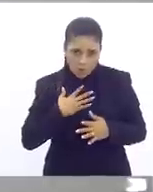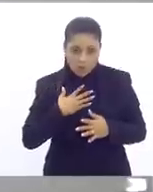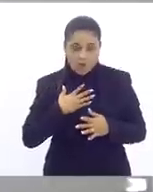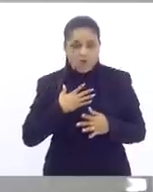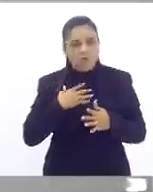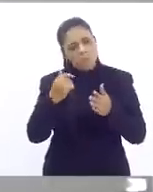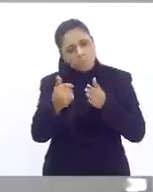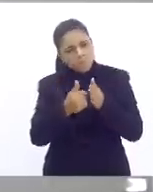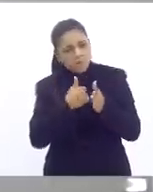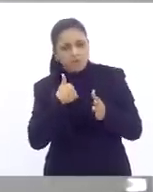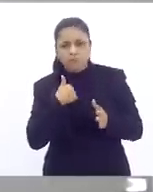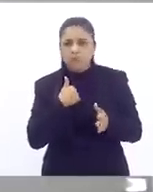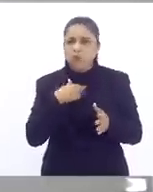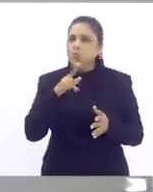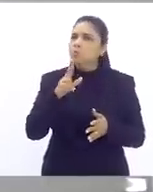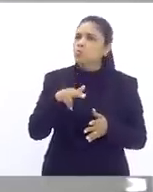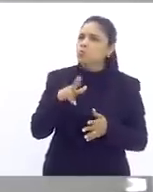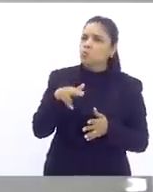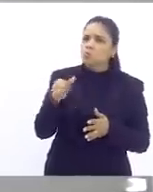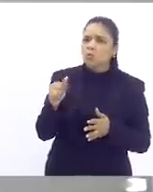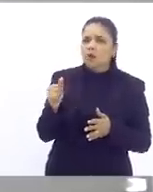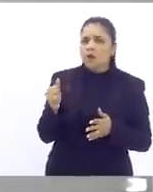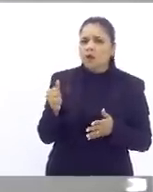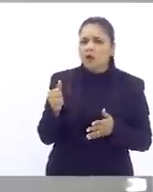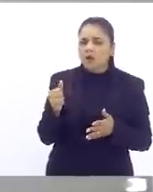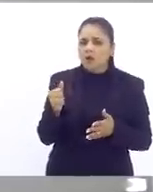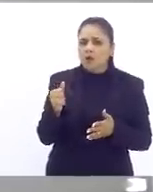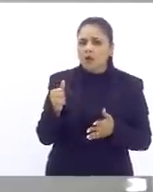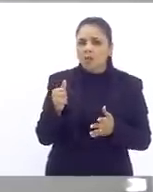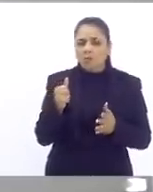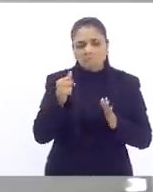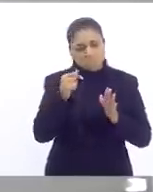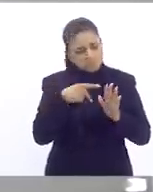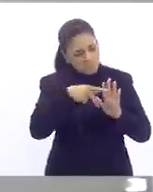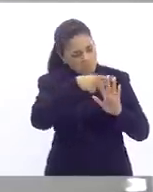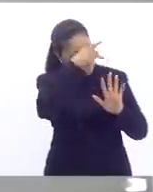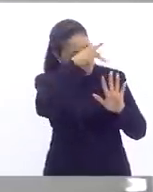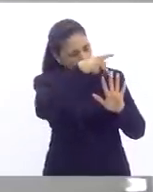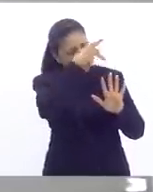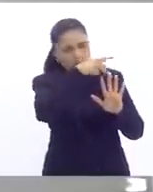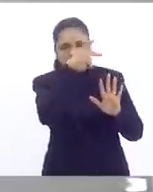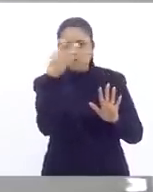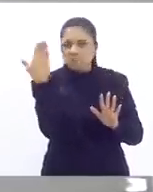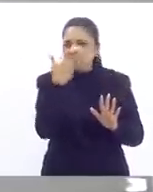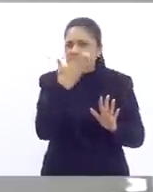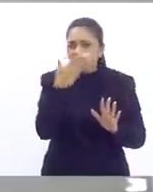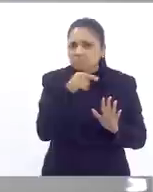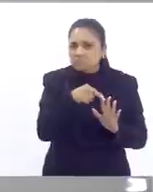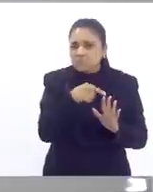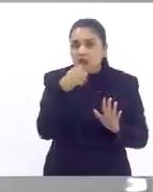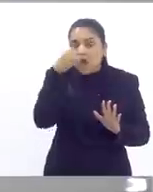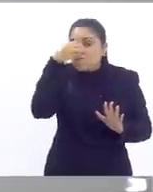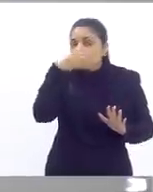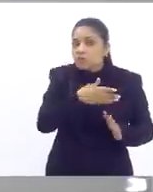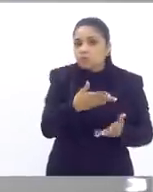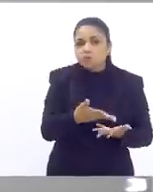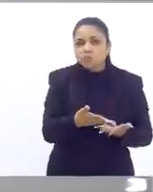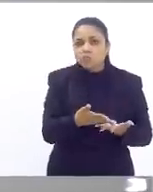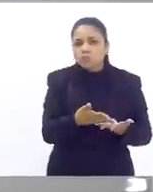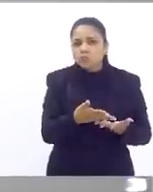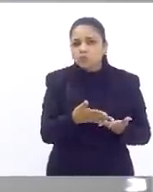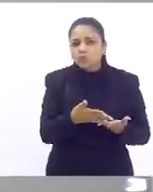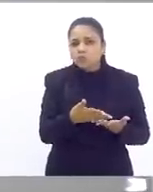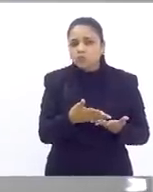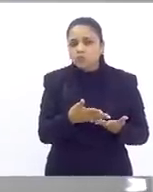nunca vi um parecer no meu entendimento então um absurdo de não